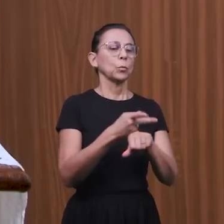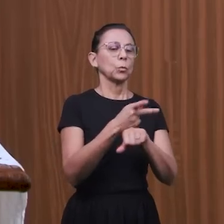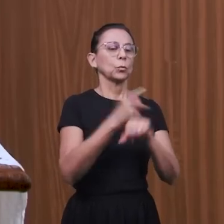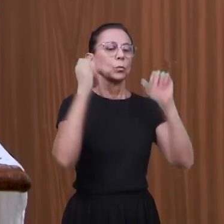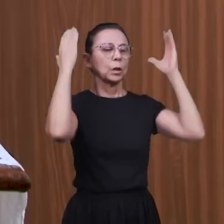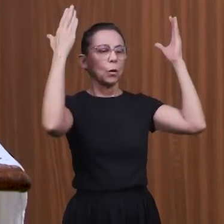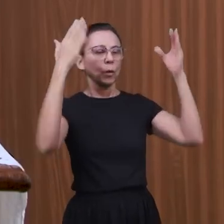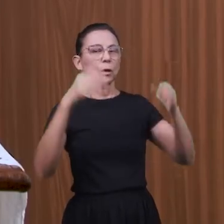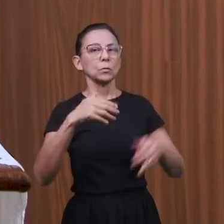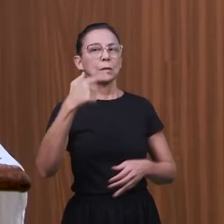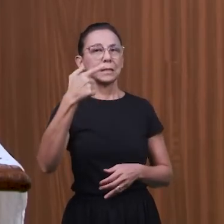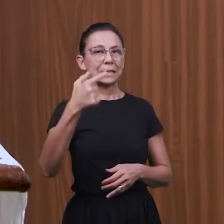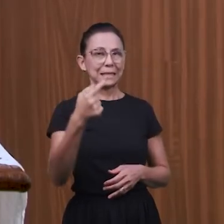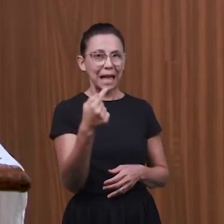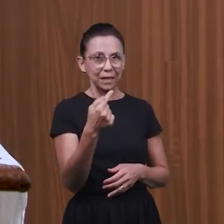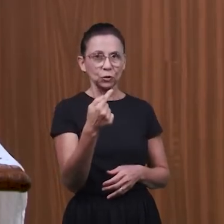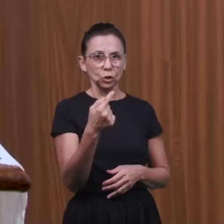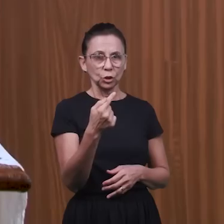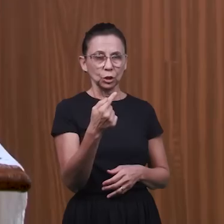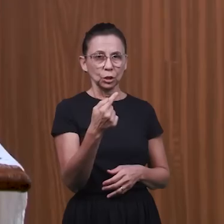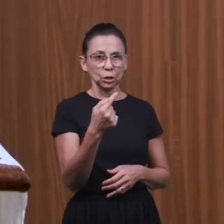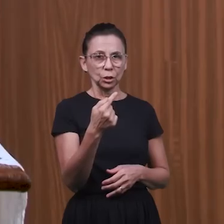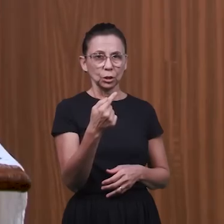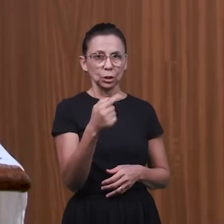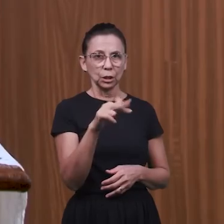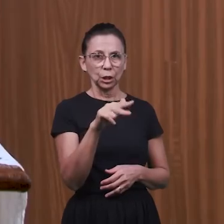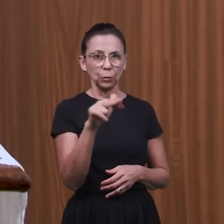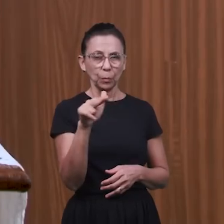que era aquele outro, até que ele fez uma